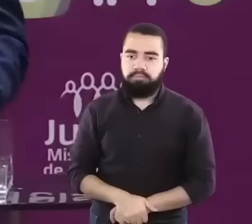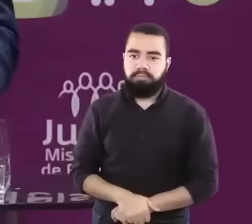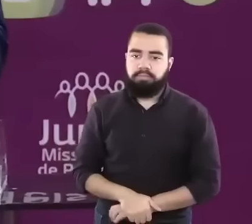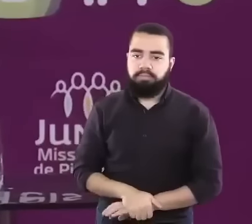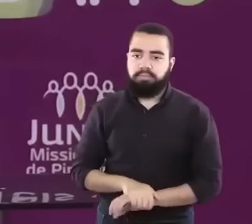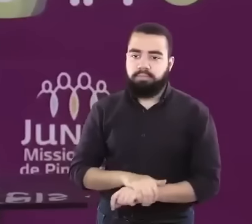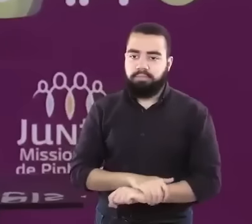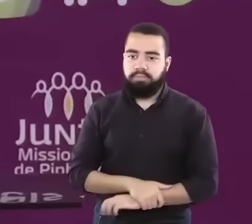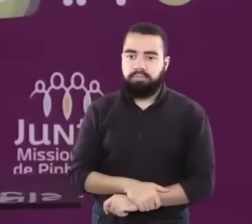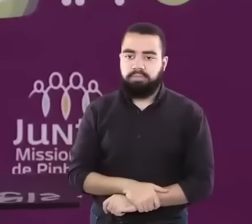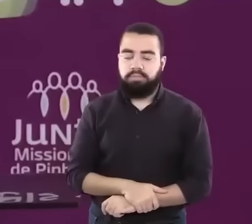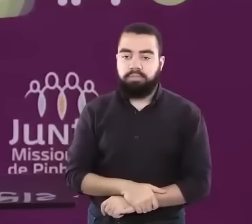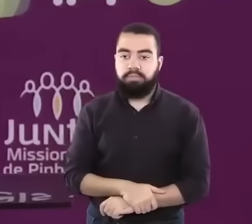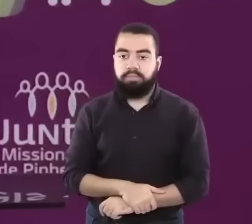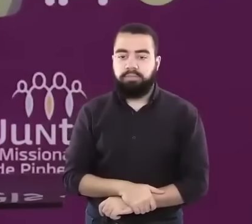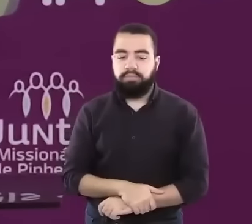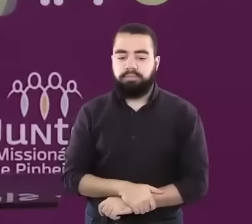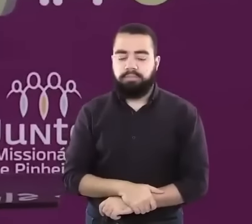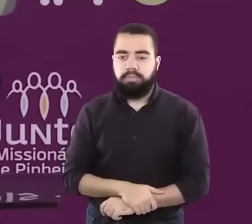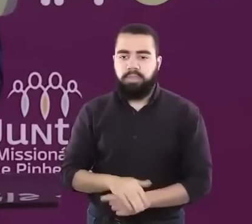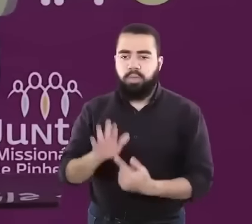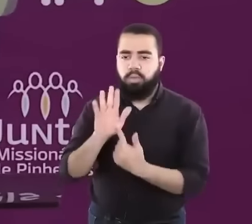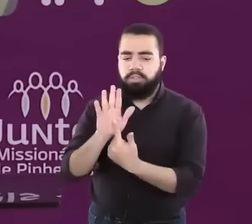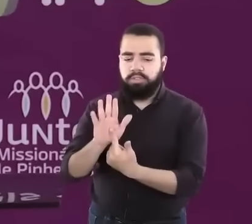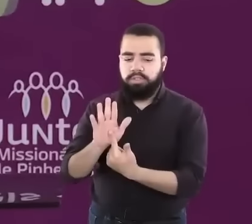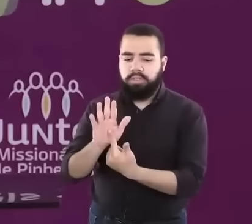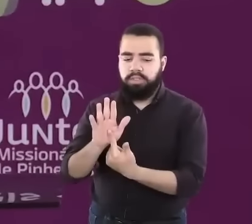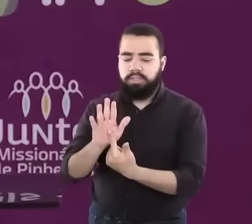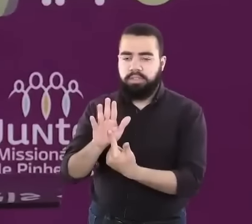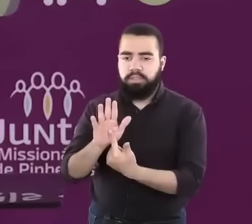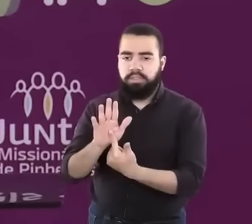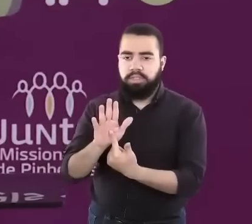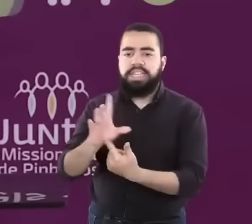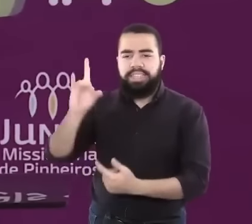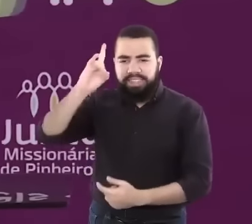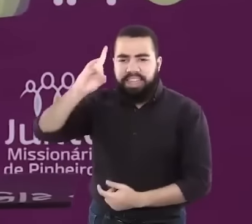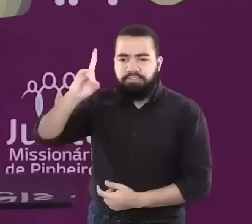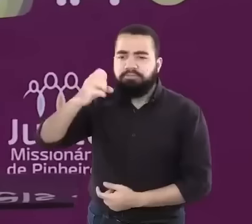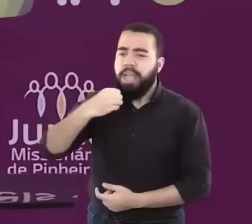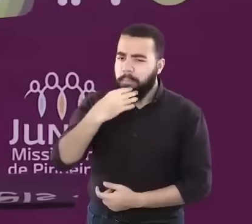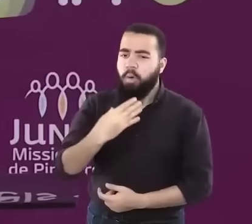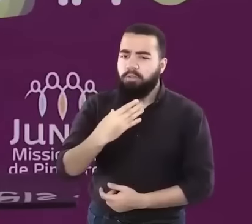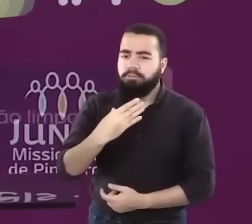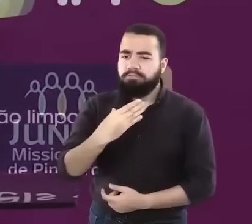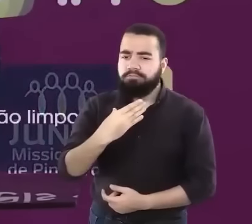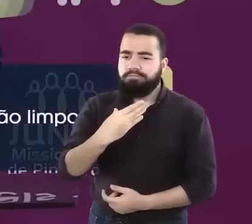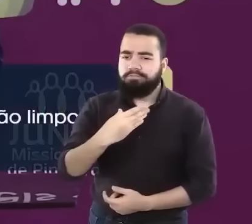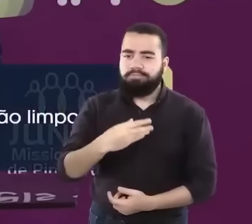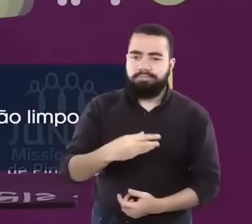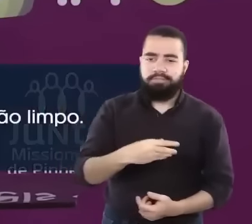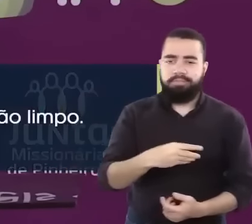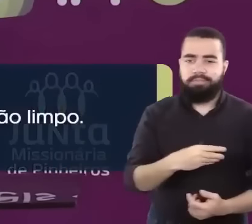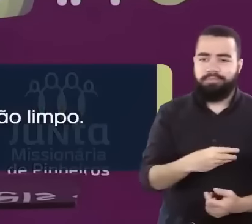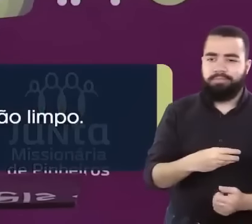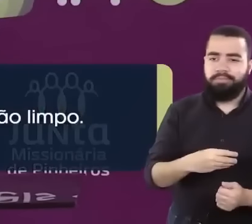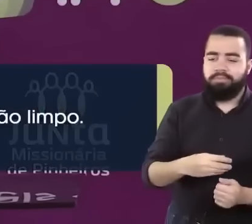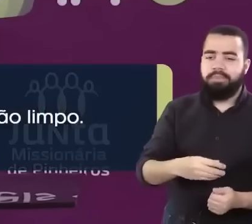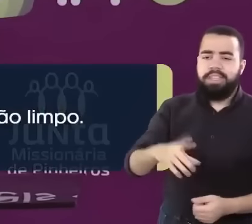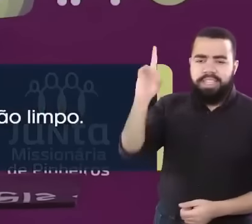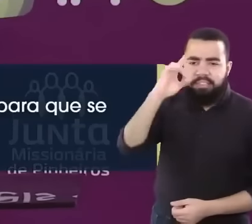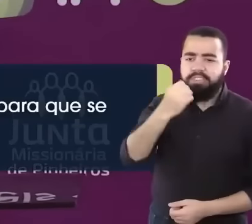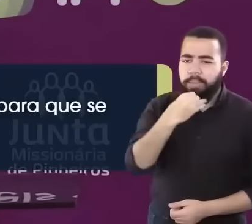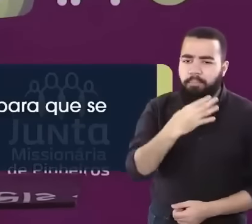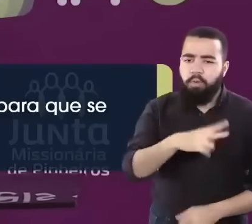73 ele diz com efeito Deus é bom para com Israel para com os de coração